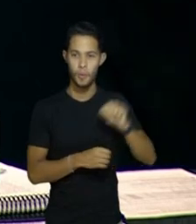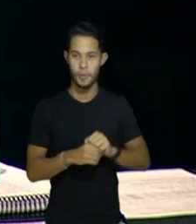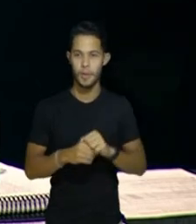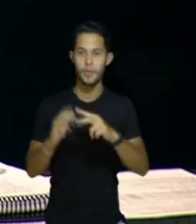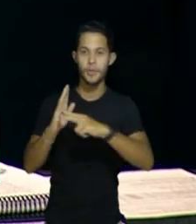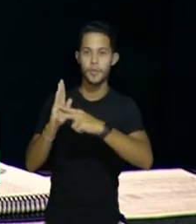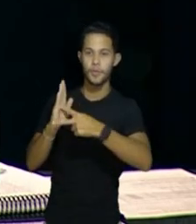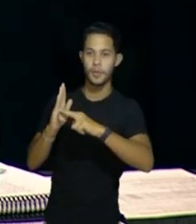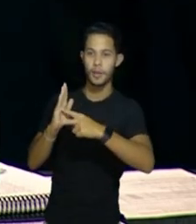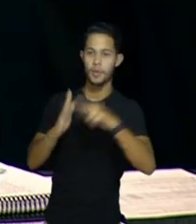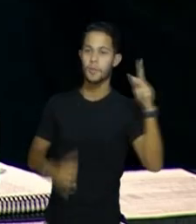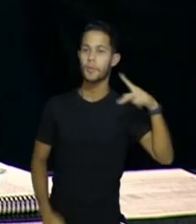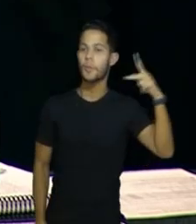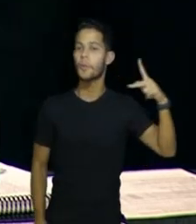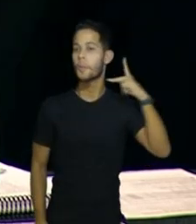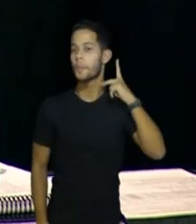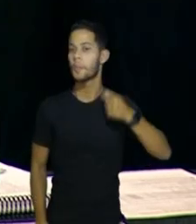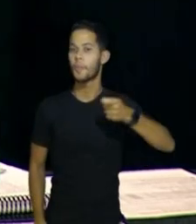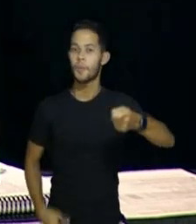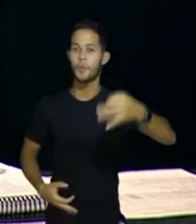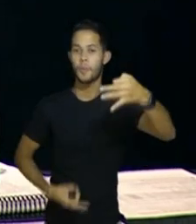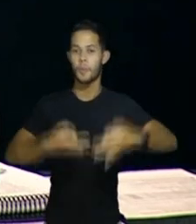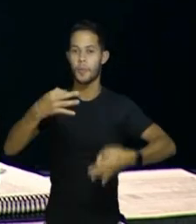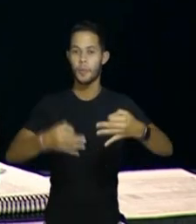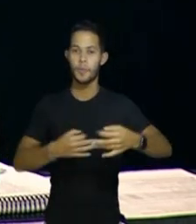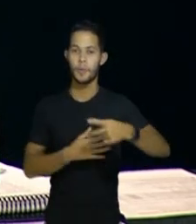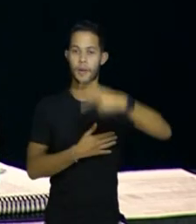Organizadores de Eventos de Santa Catarina,